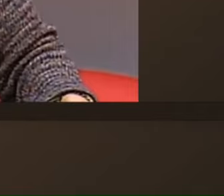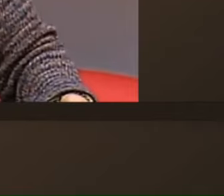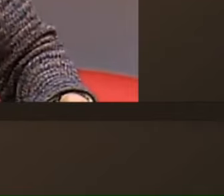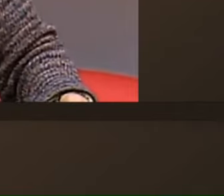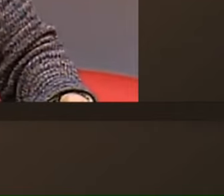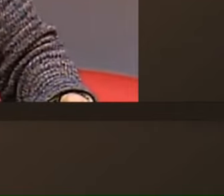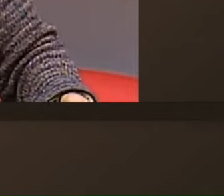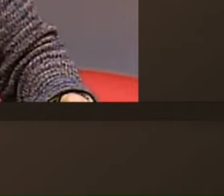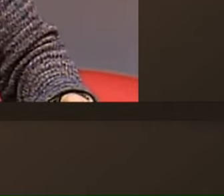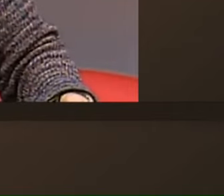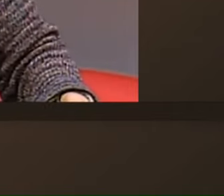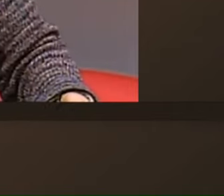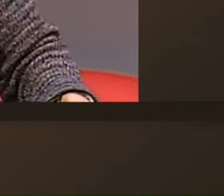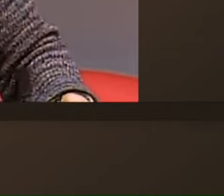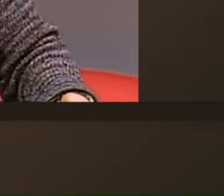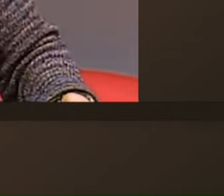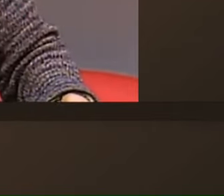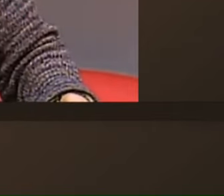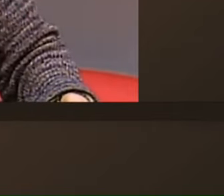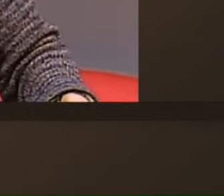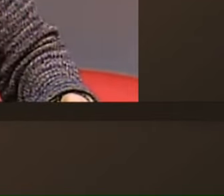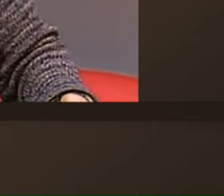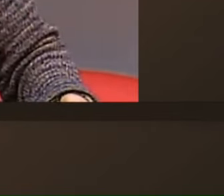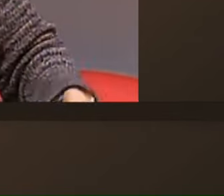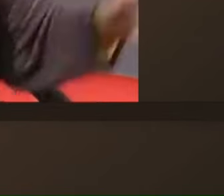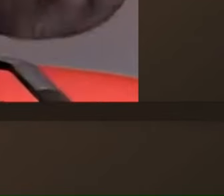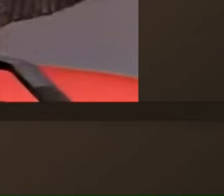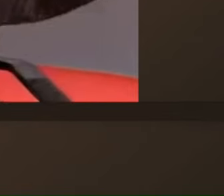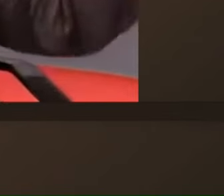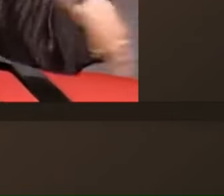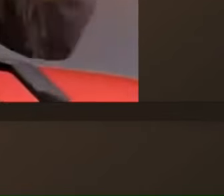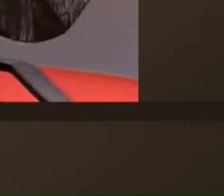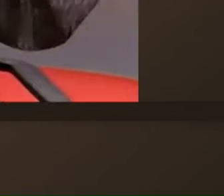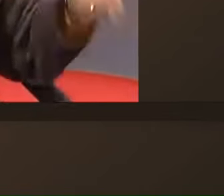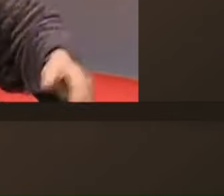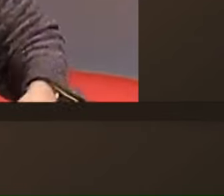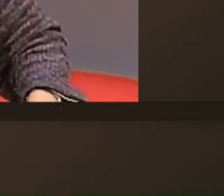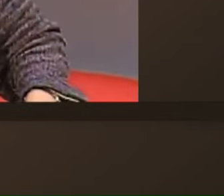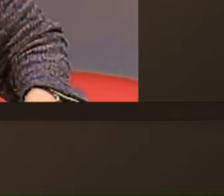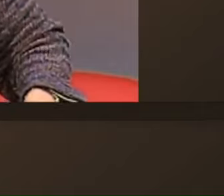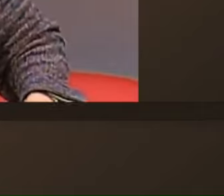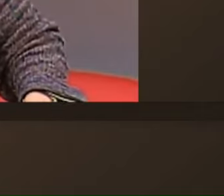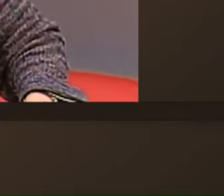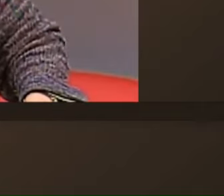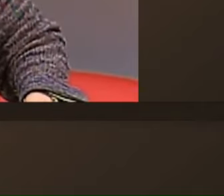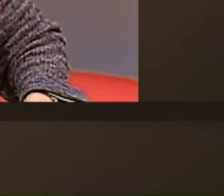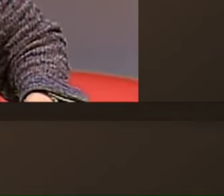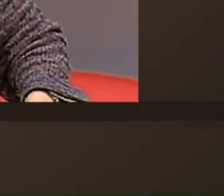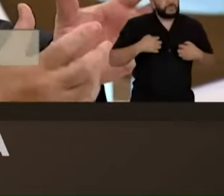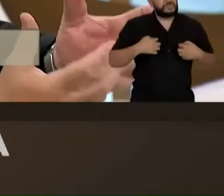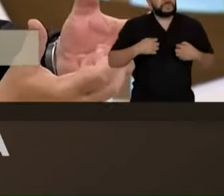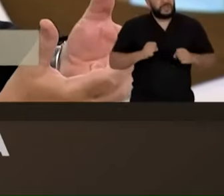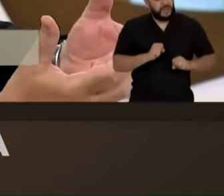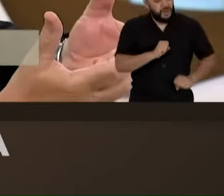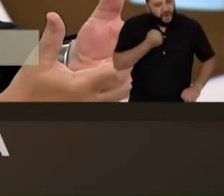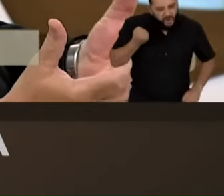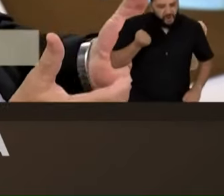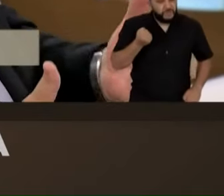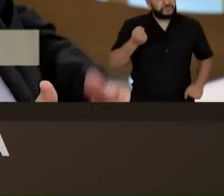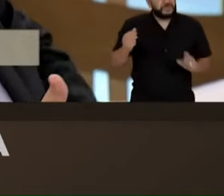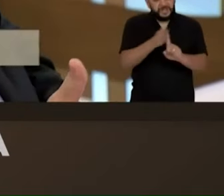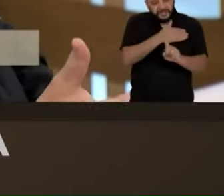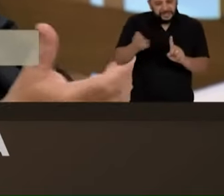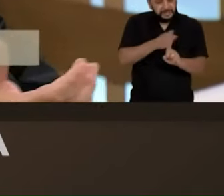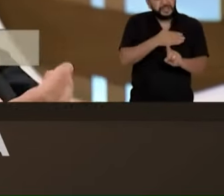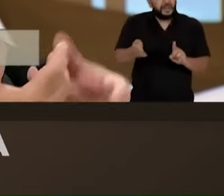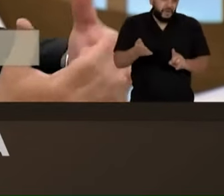Não pode ser apariguado do poder. Não pode passar um ano e meio dizendo que está tudo bem e depois bater pesado. Claro que não é